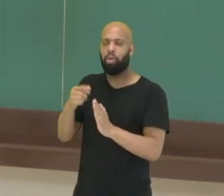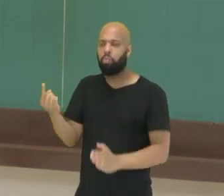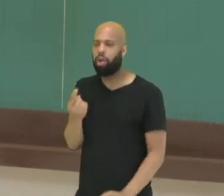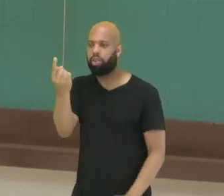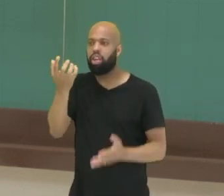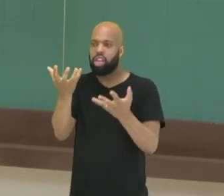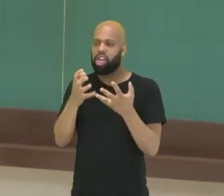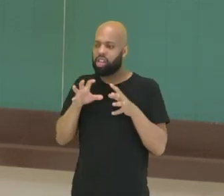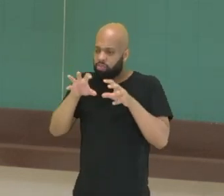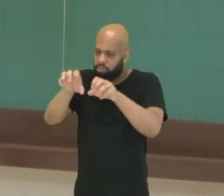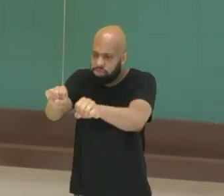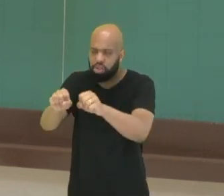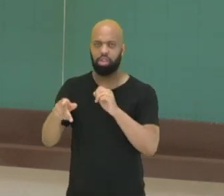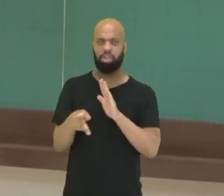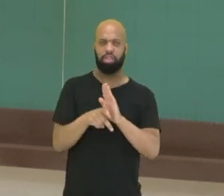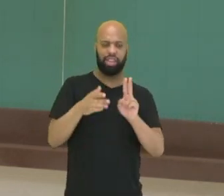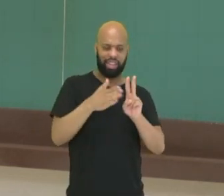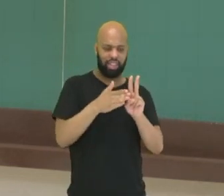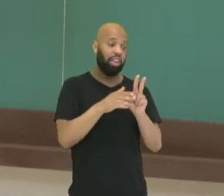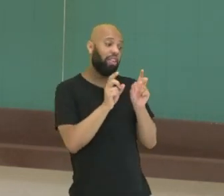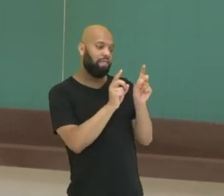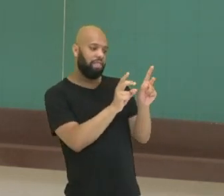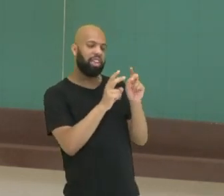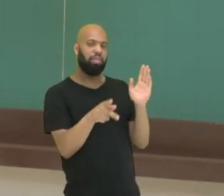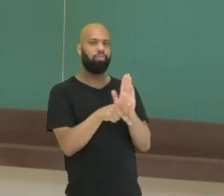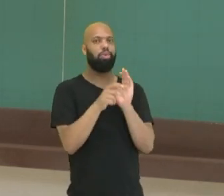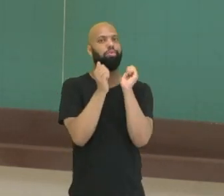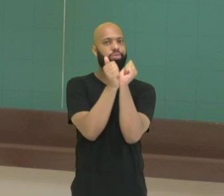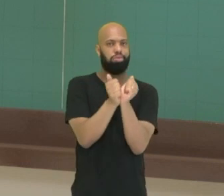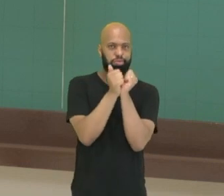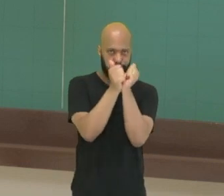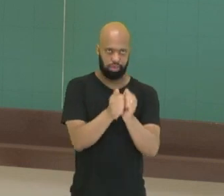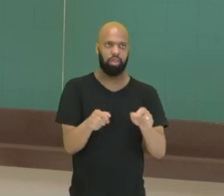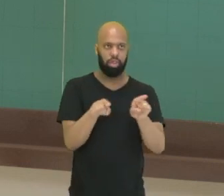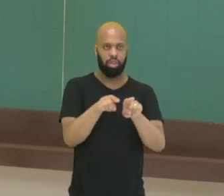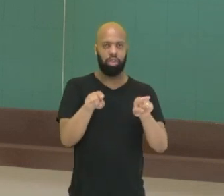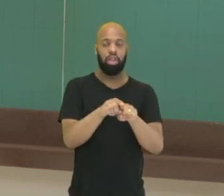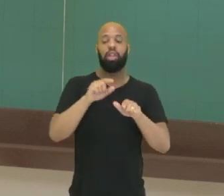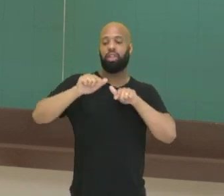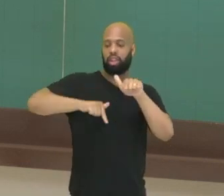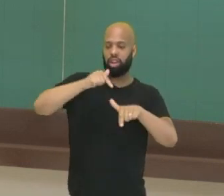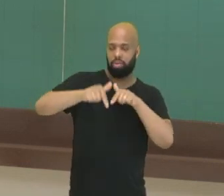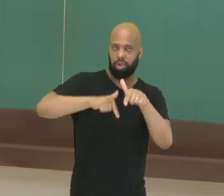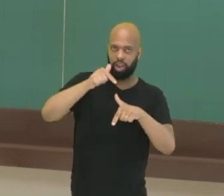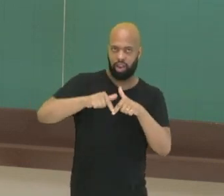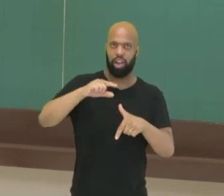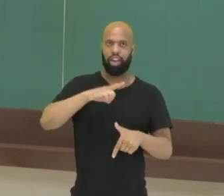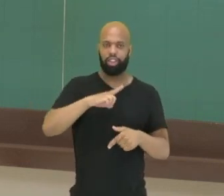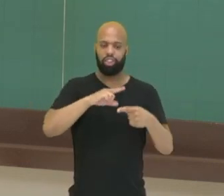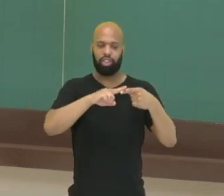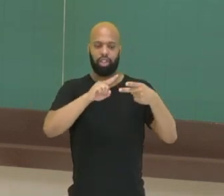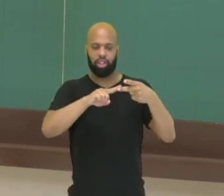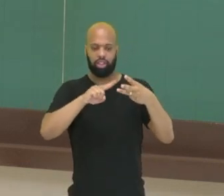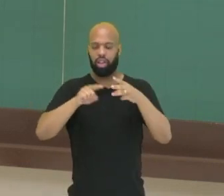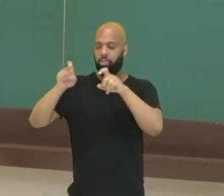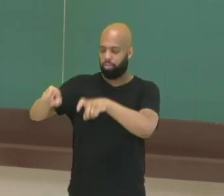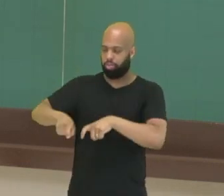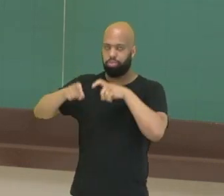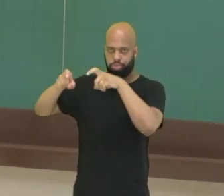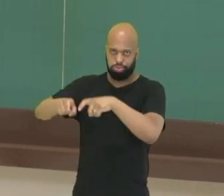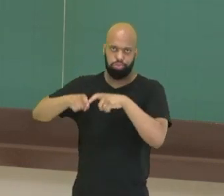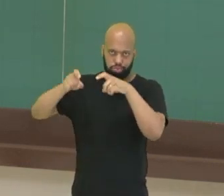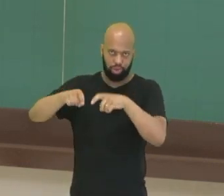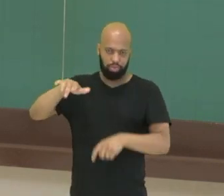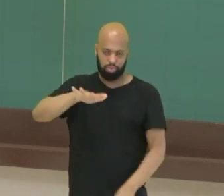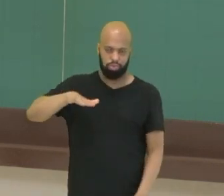povos indígenas e comercializar, né, como escravizados para trabalharem nas lavouras ali,